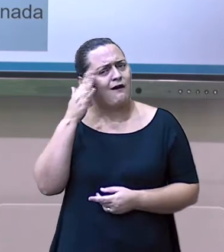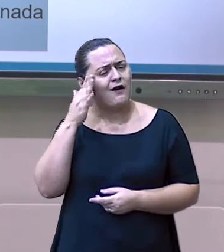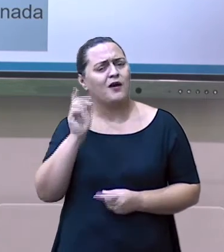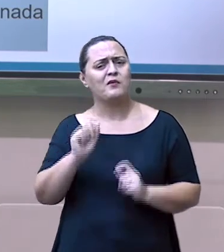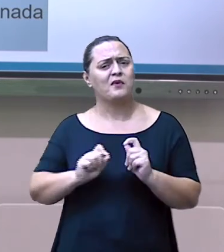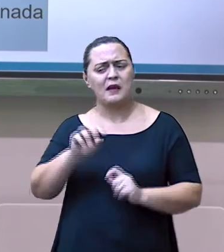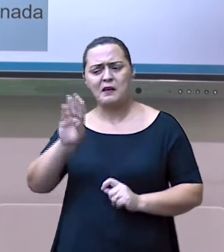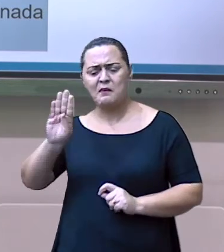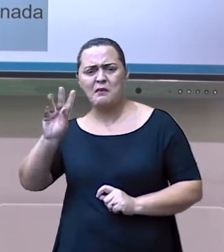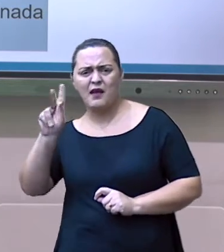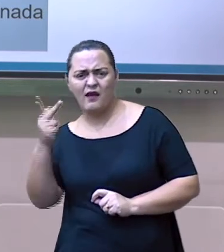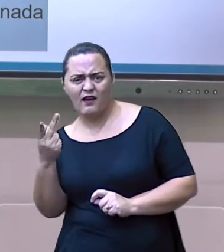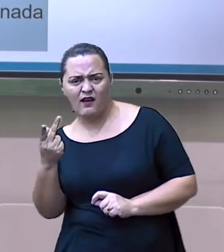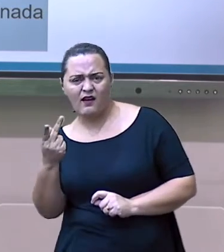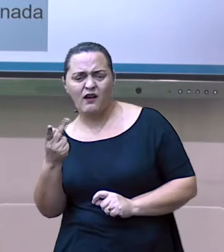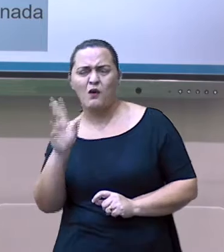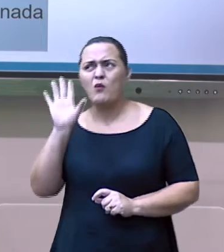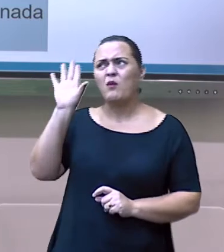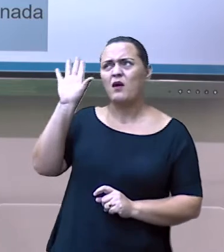mais ameno.